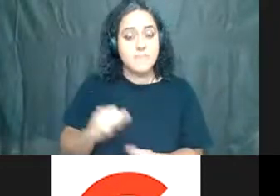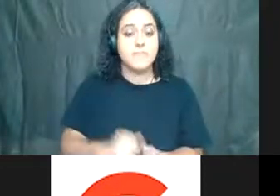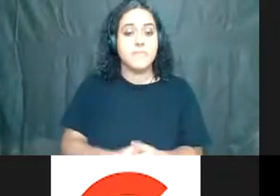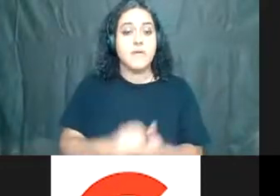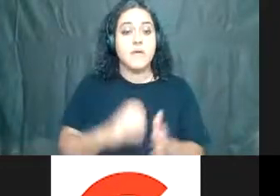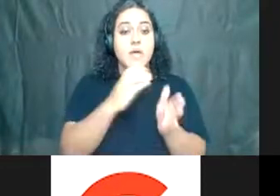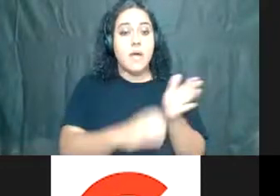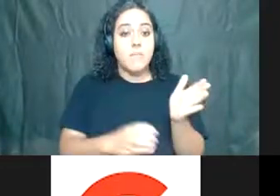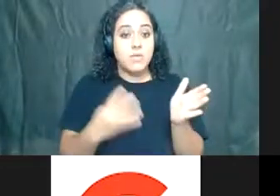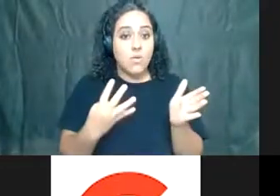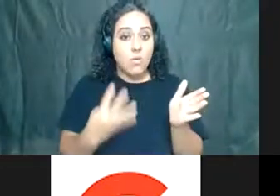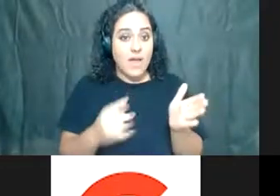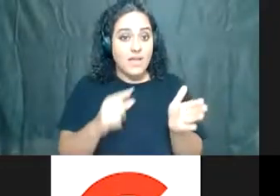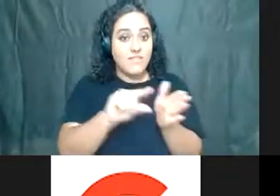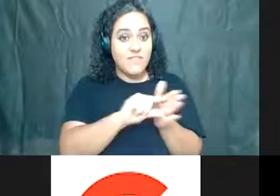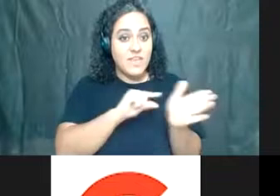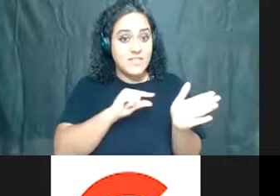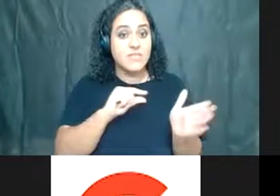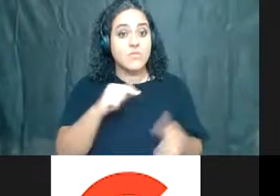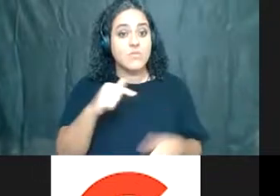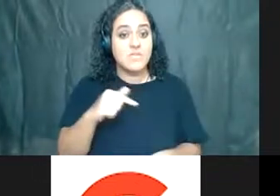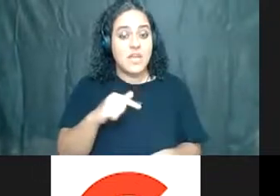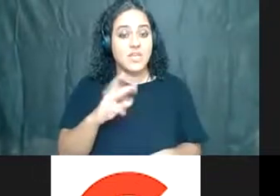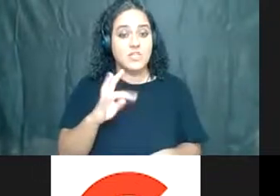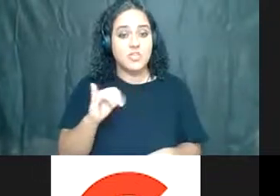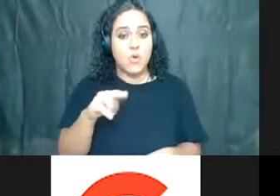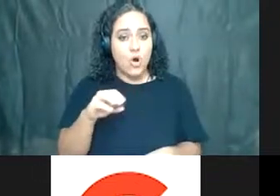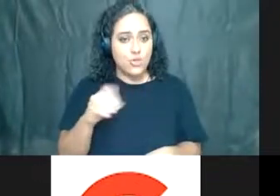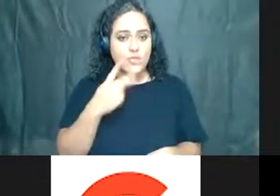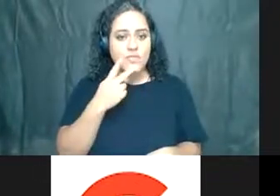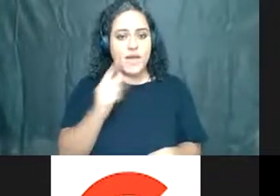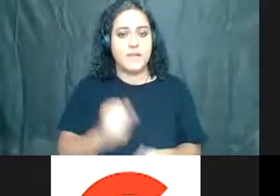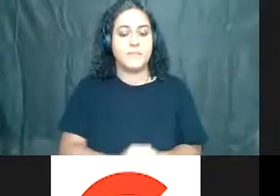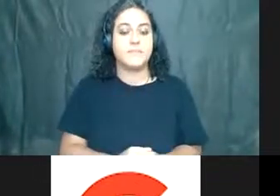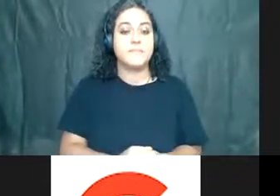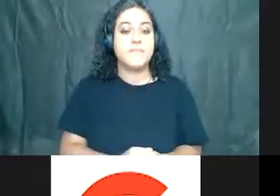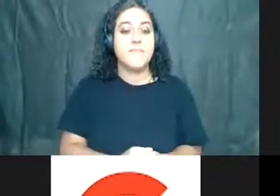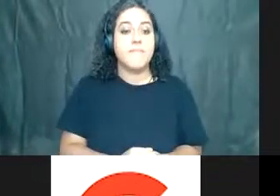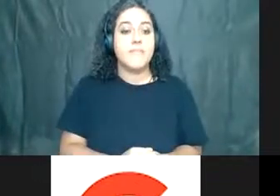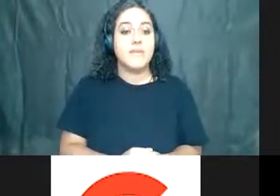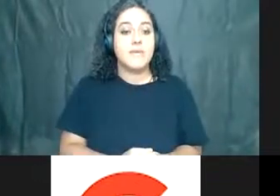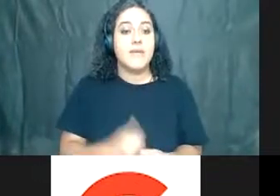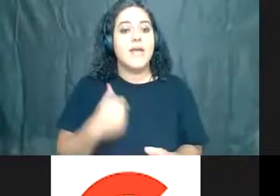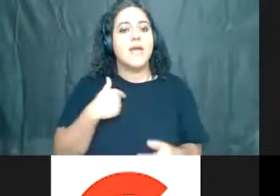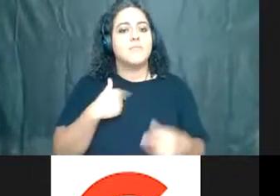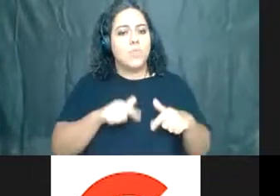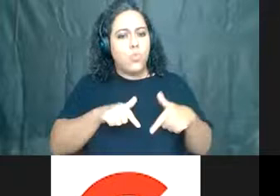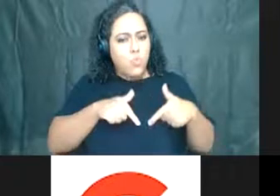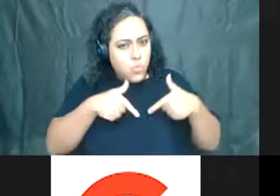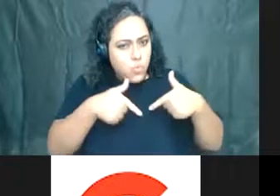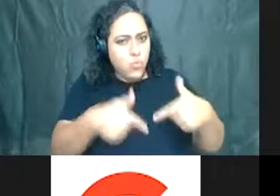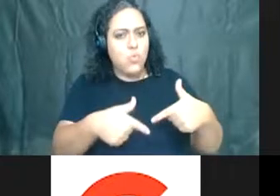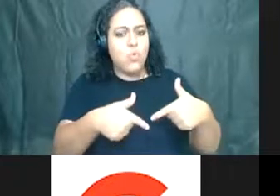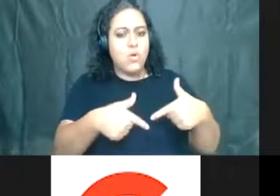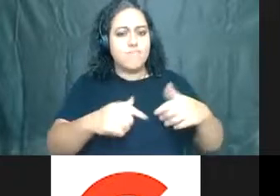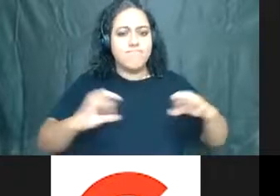O capítulo 4, do versículo 7, Timóteo, em que ele fala o seguinte, olha, combati o bom combate,